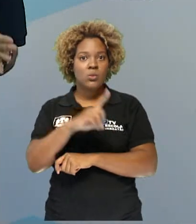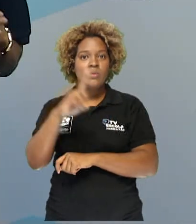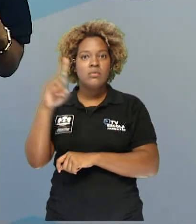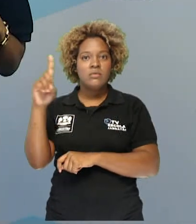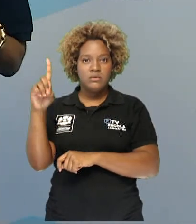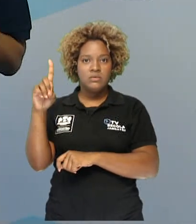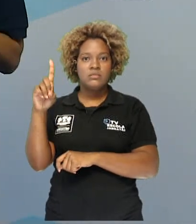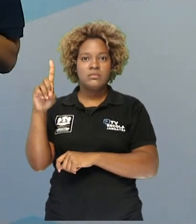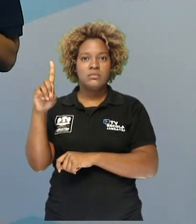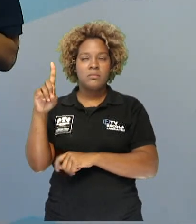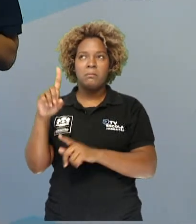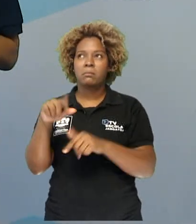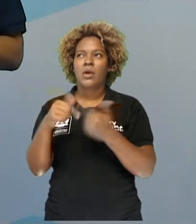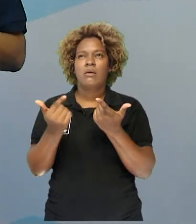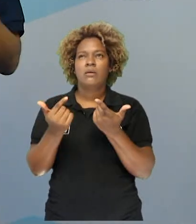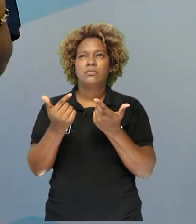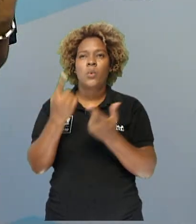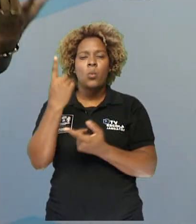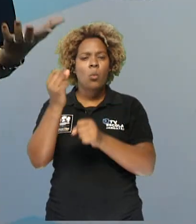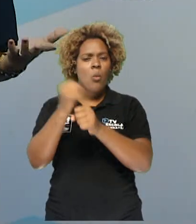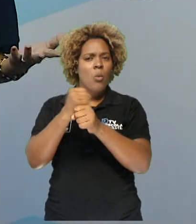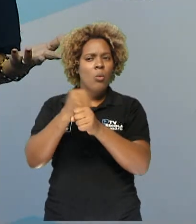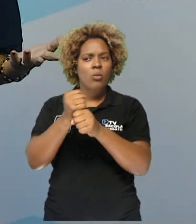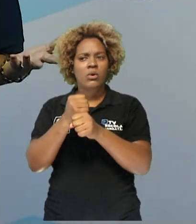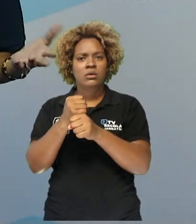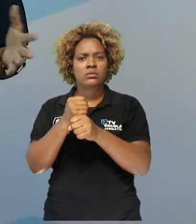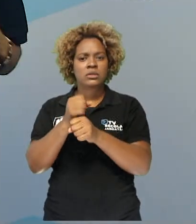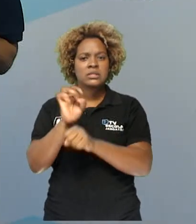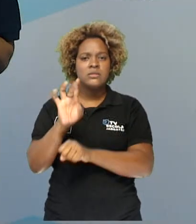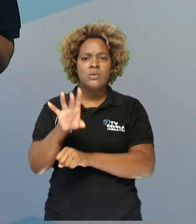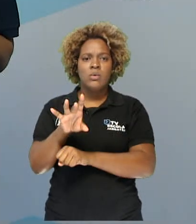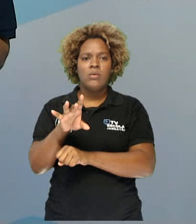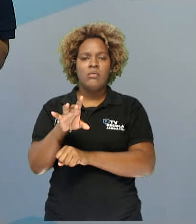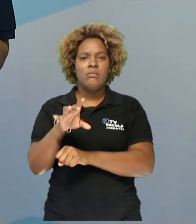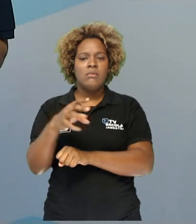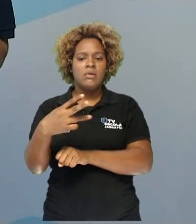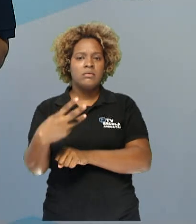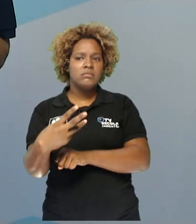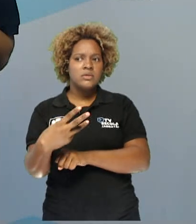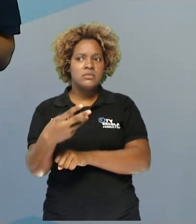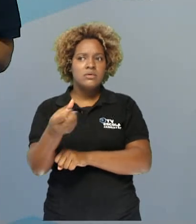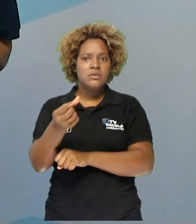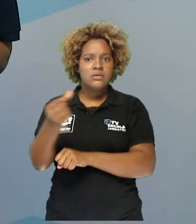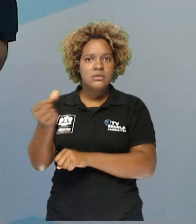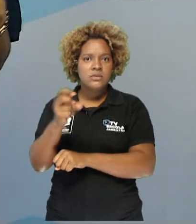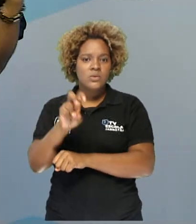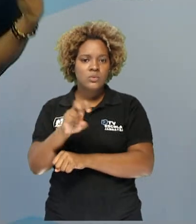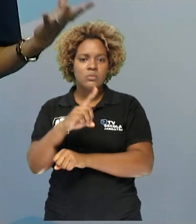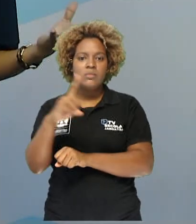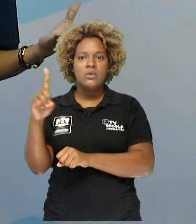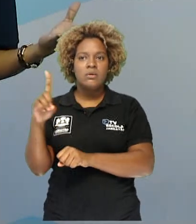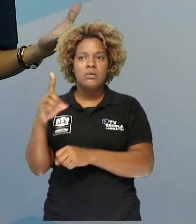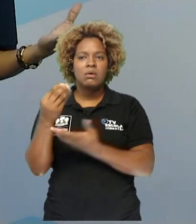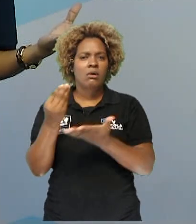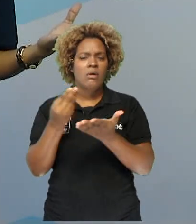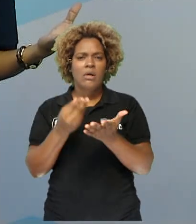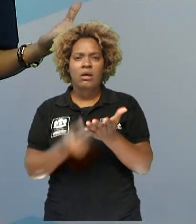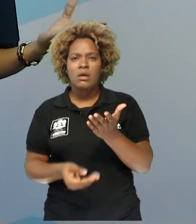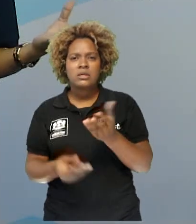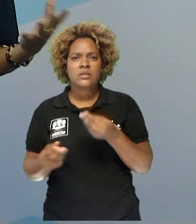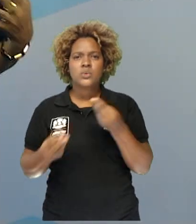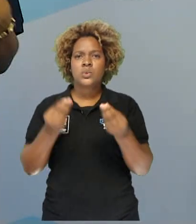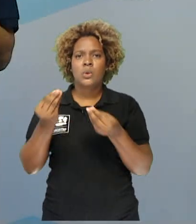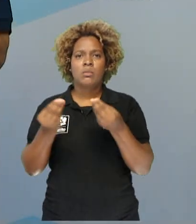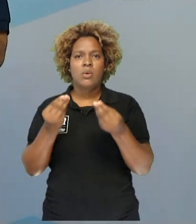só 365 dias, como fica essa sobra de quase 6 horas? Esse excesso de quase 6 horas